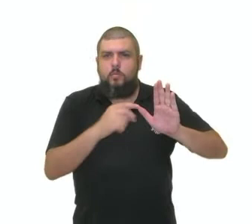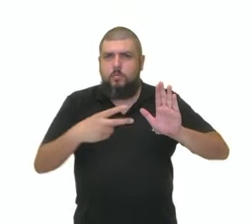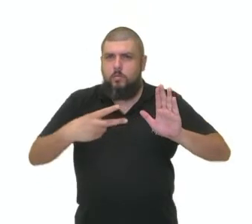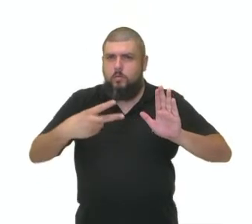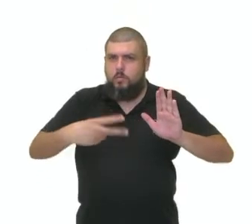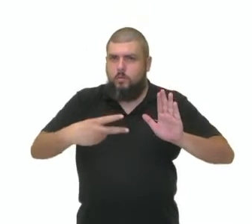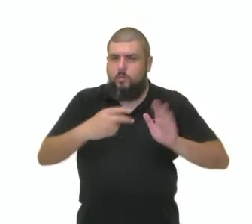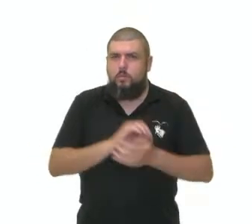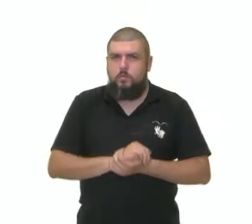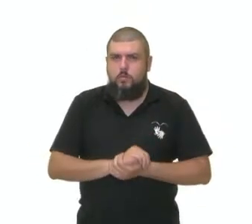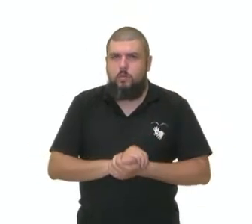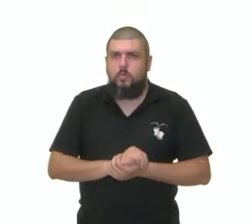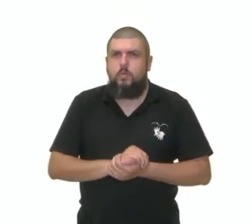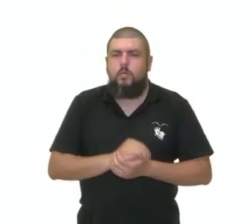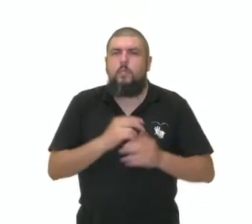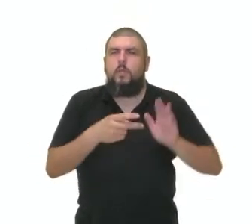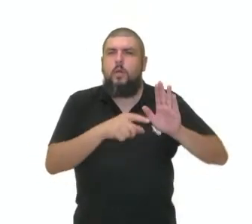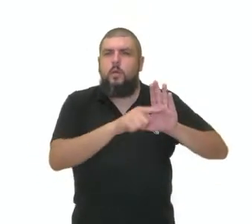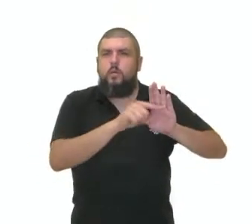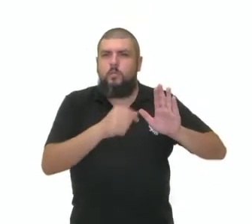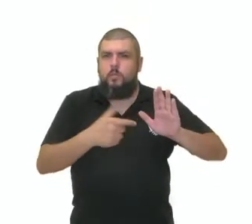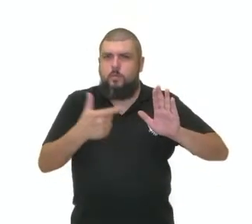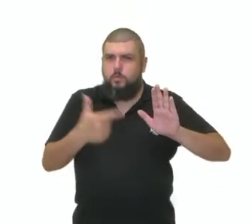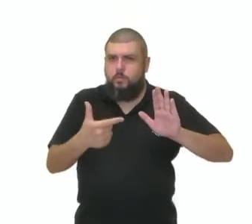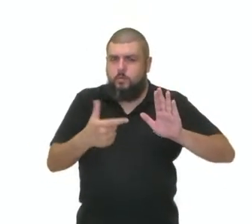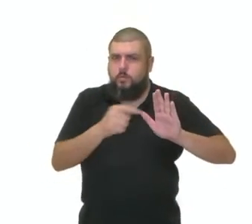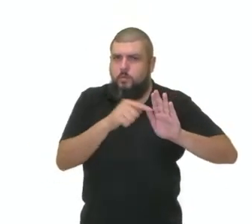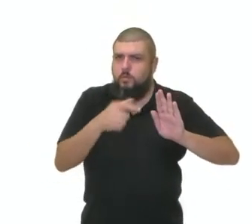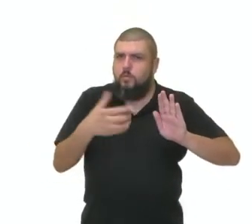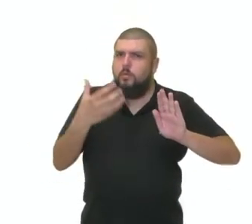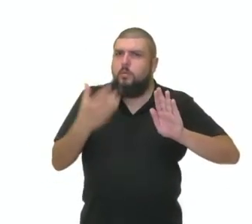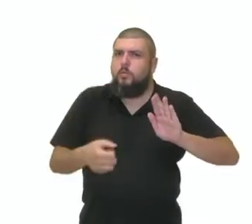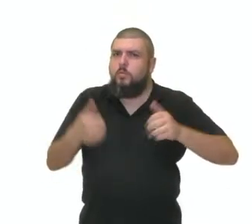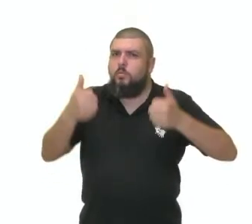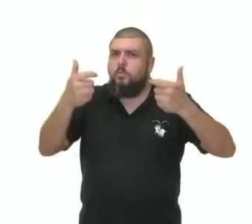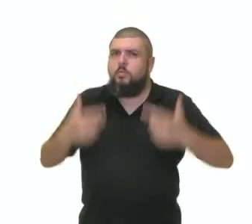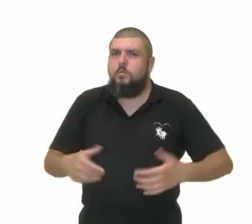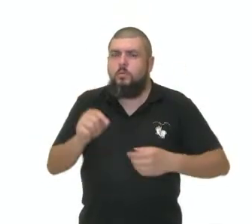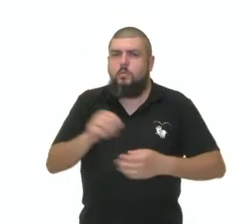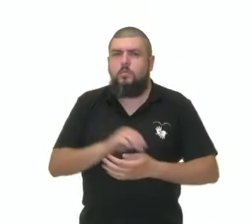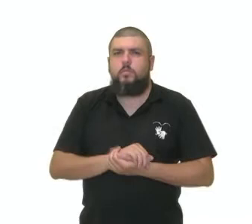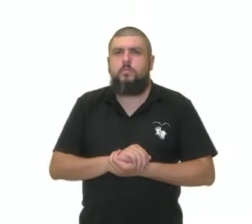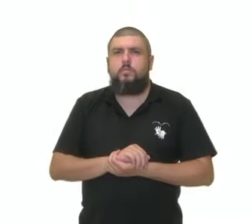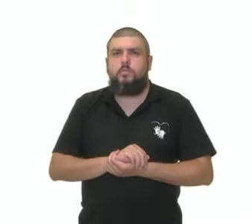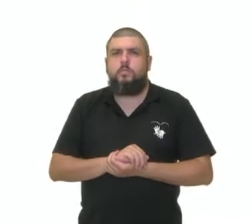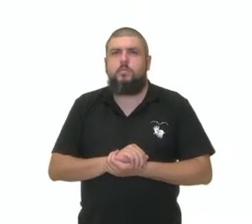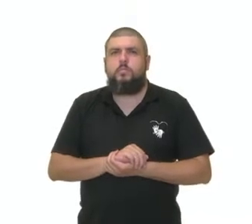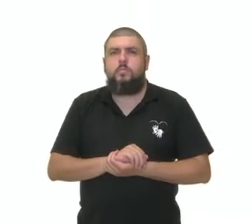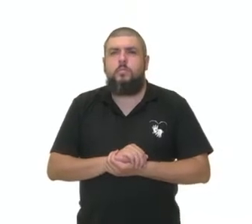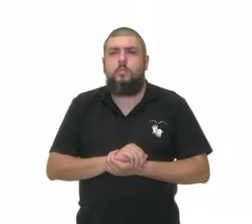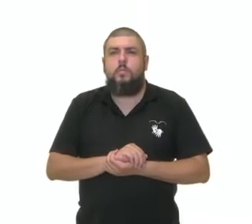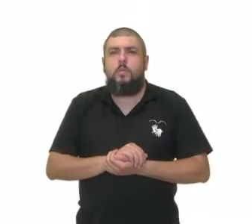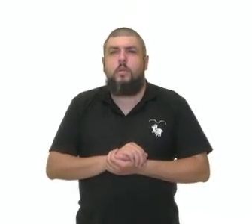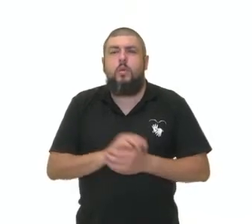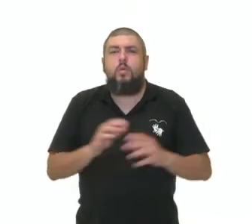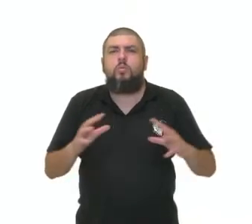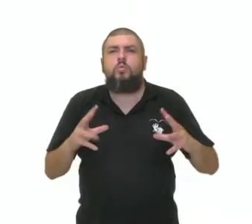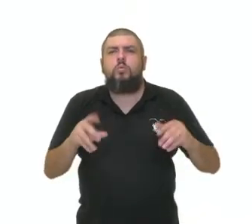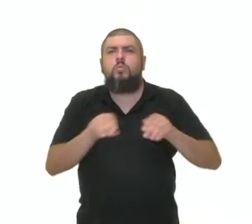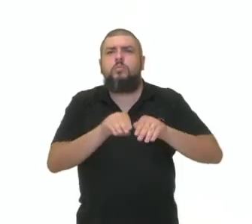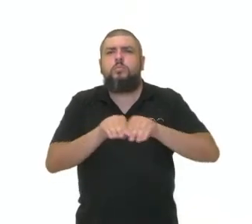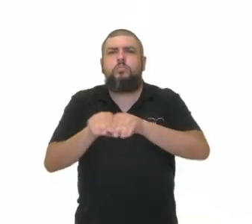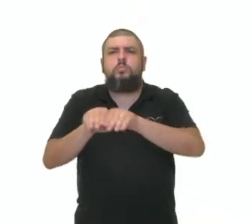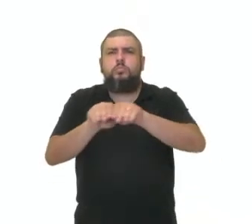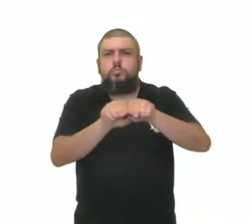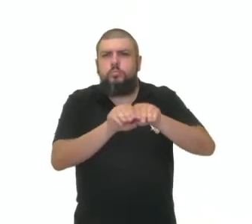artigo 2º da Declaração Universal dos Direitos Humanos: todos são iguais, mas diferentes. Todas as pessoas são iguais